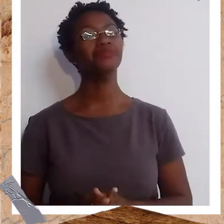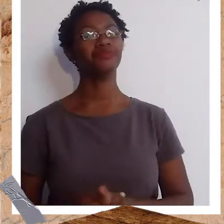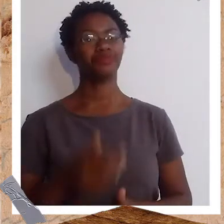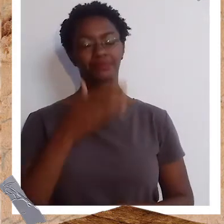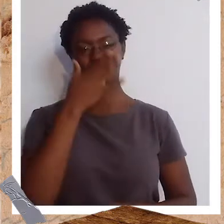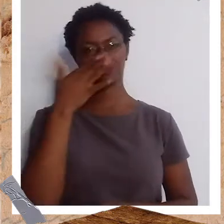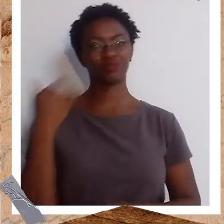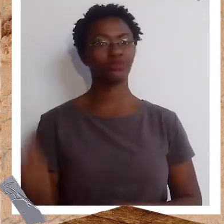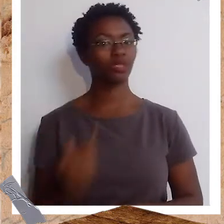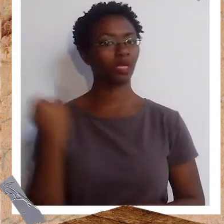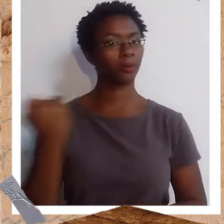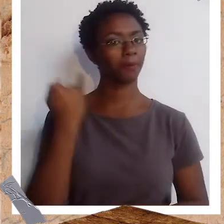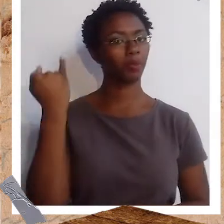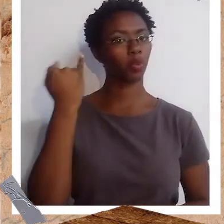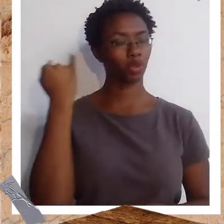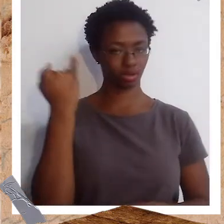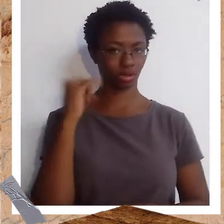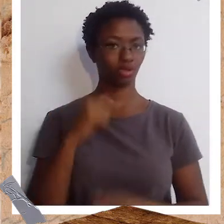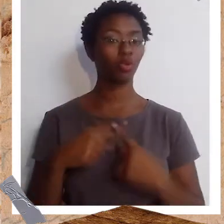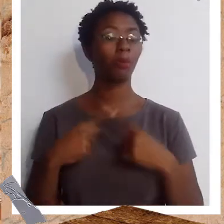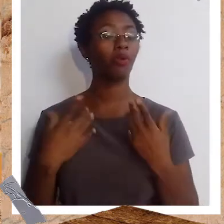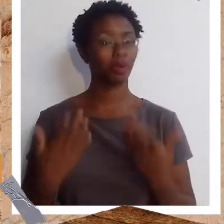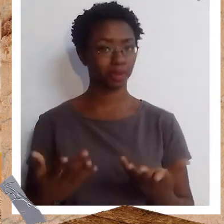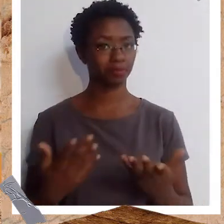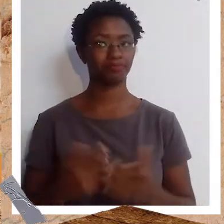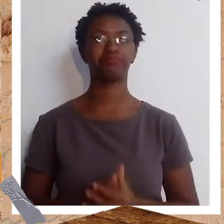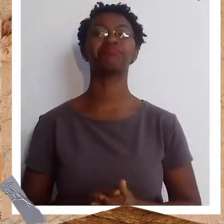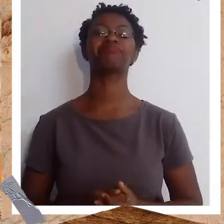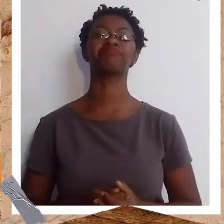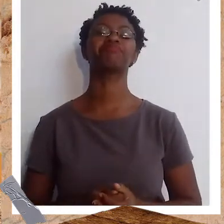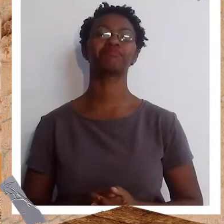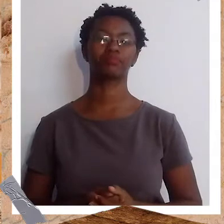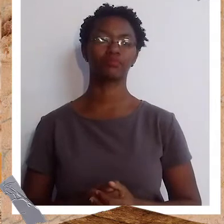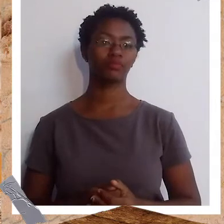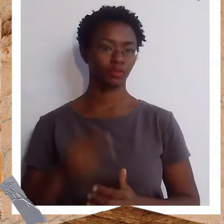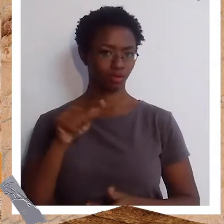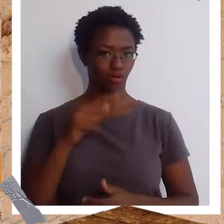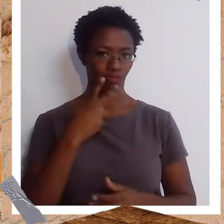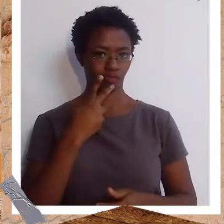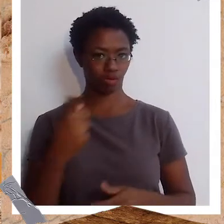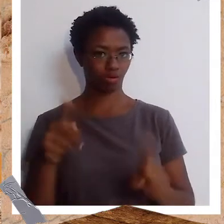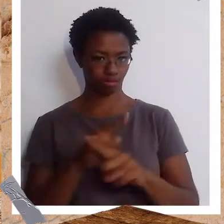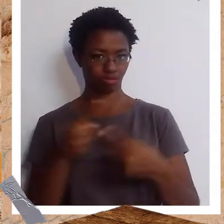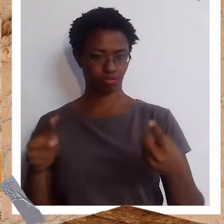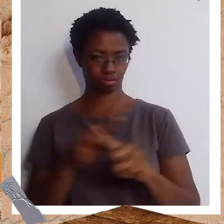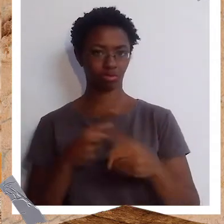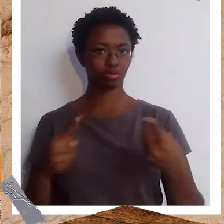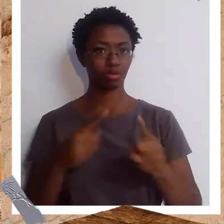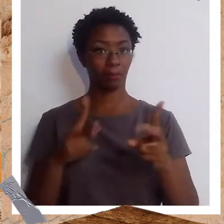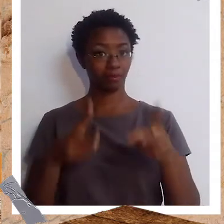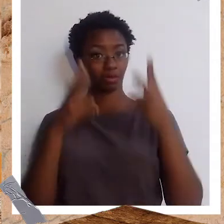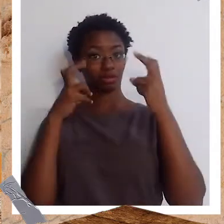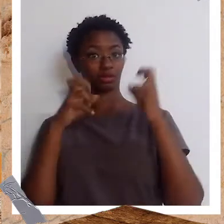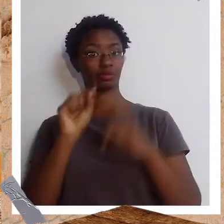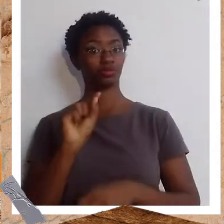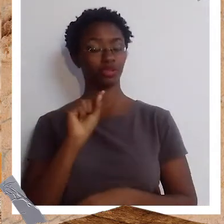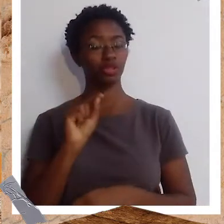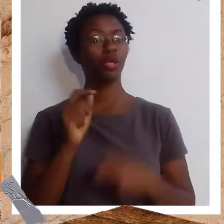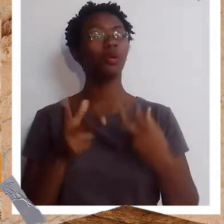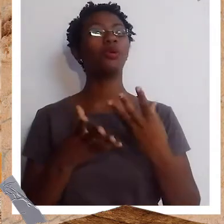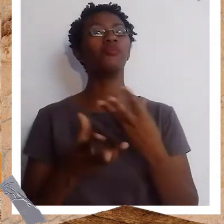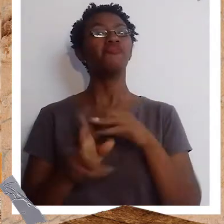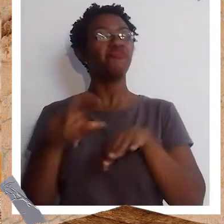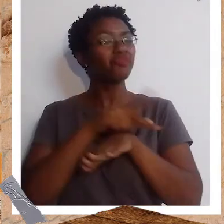é importante, né? Porque pelo que está sendo dito na canção, a gente percebe muita coisa